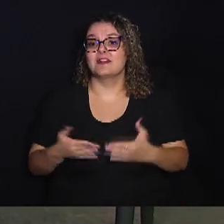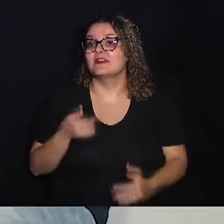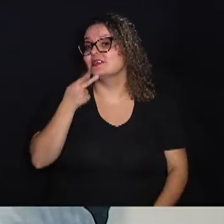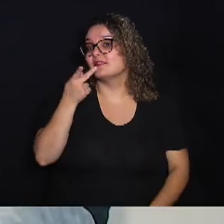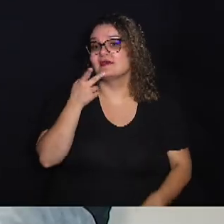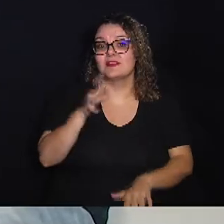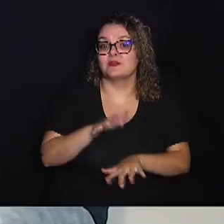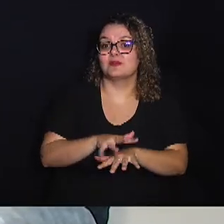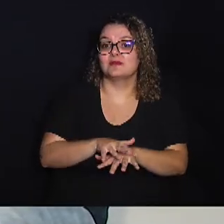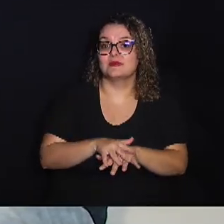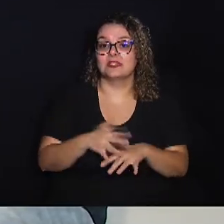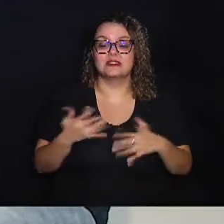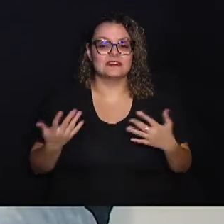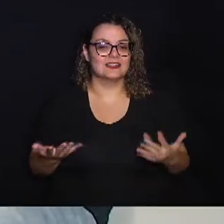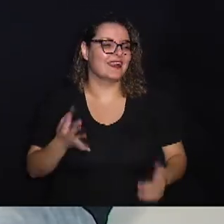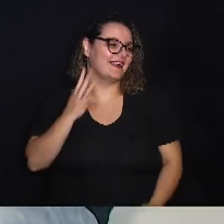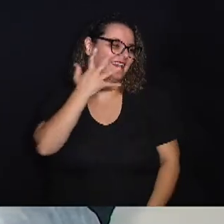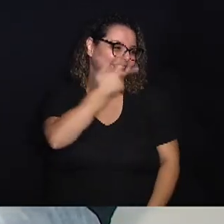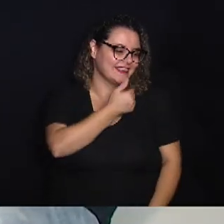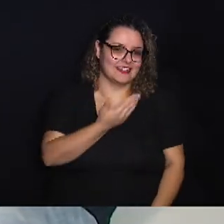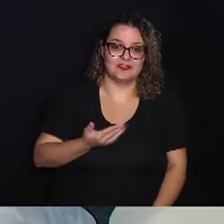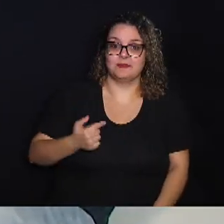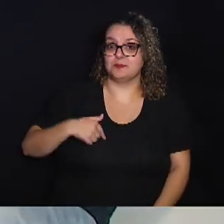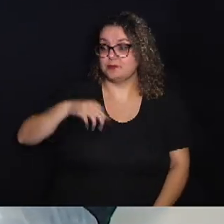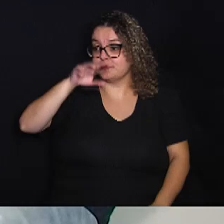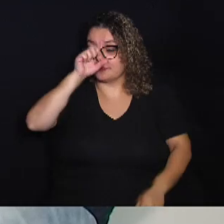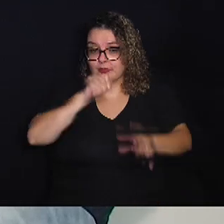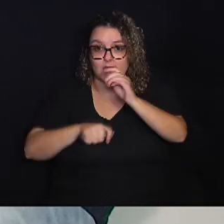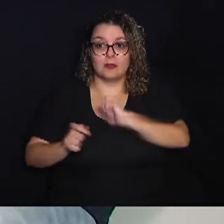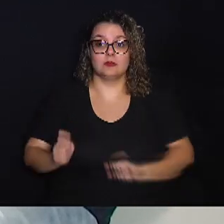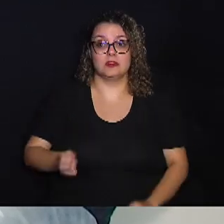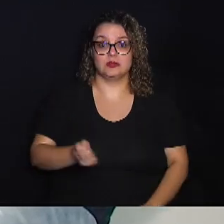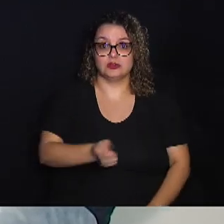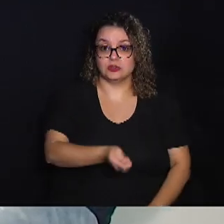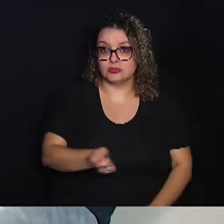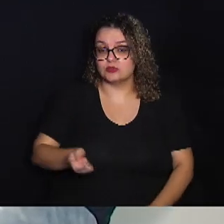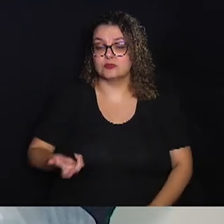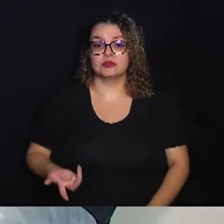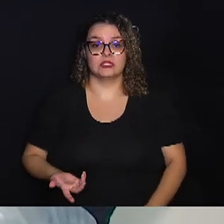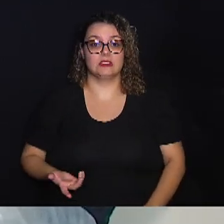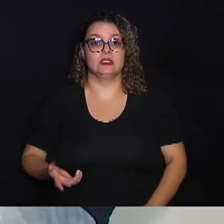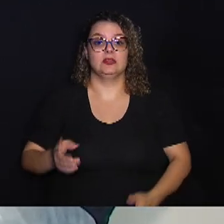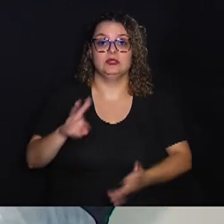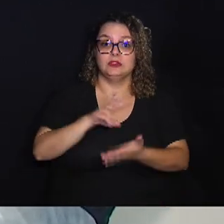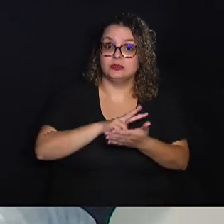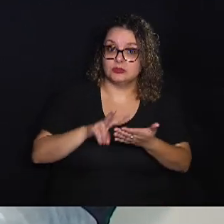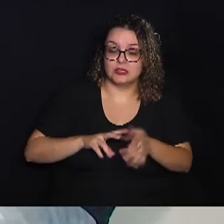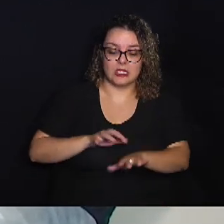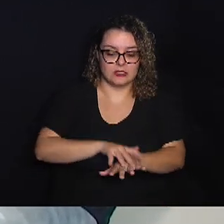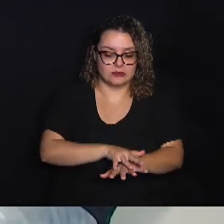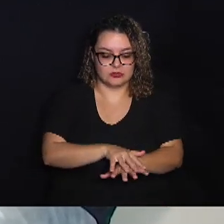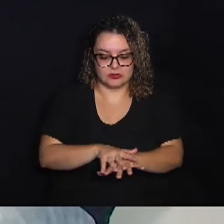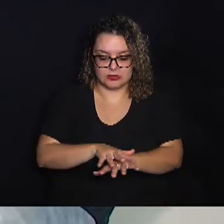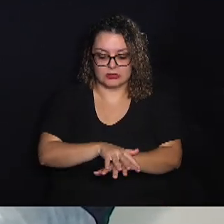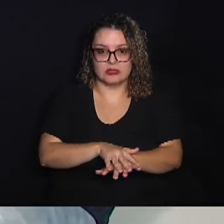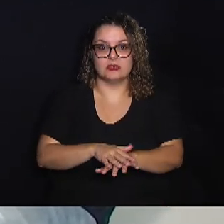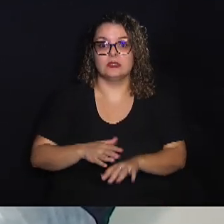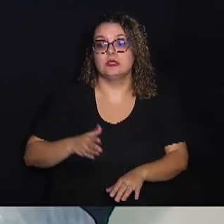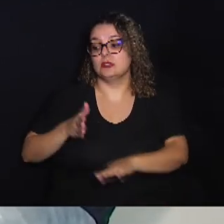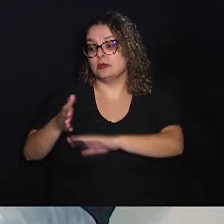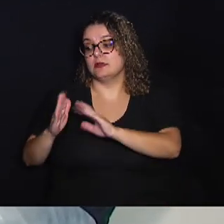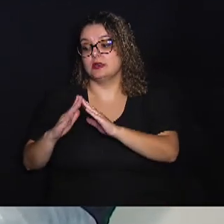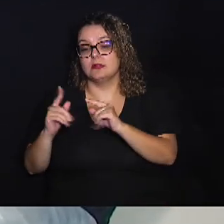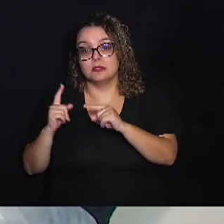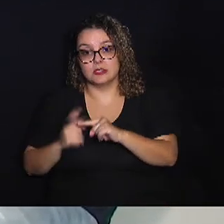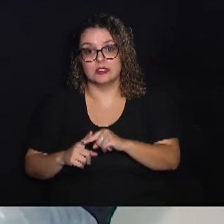braille. Então, eu agora estou aprendendo a usar bengala, eu tenho ido à minha igreja com a minha esposa,